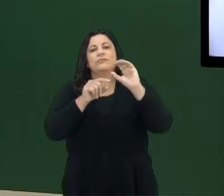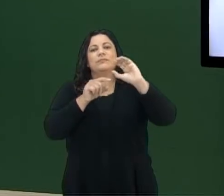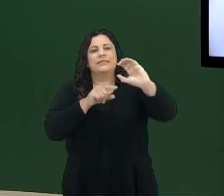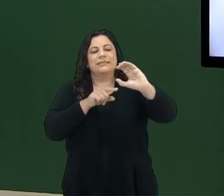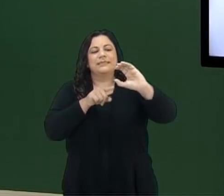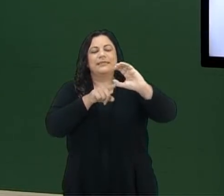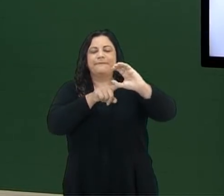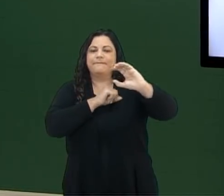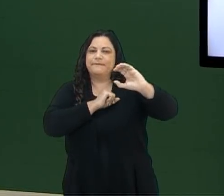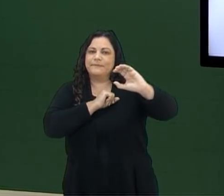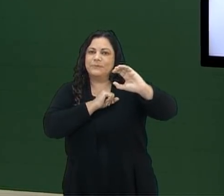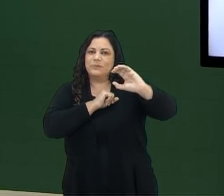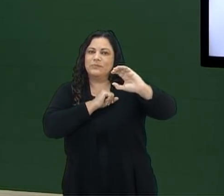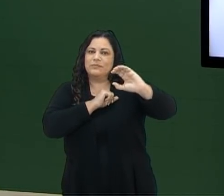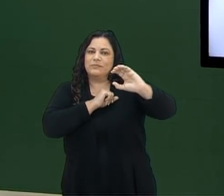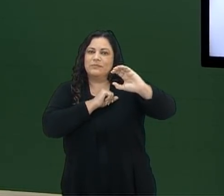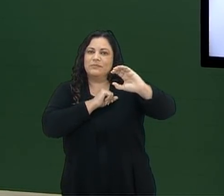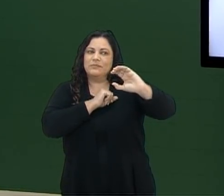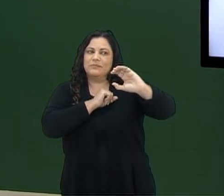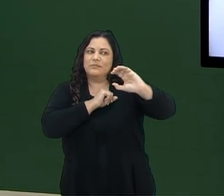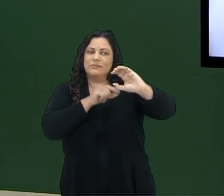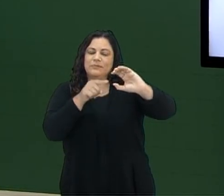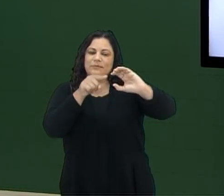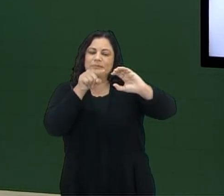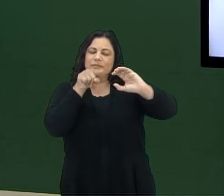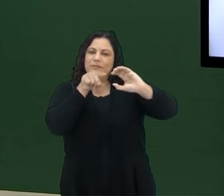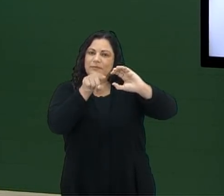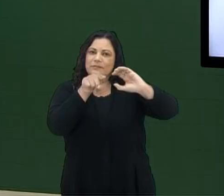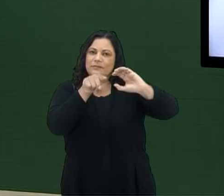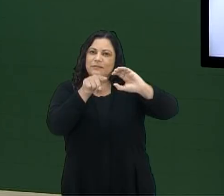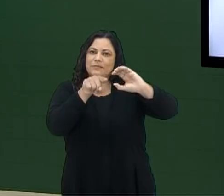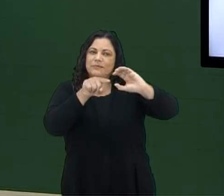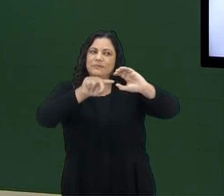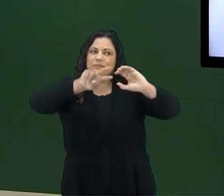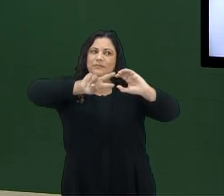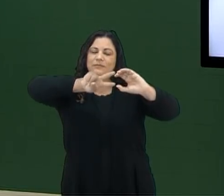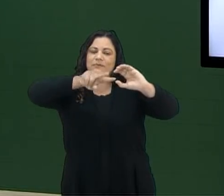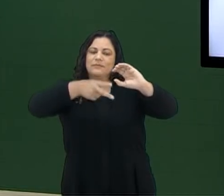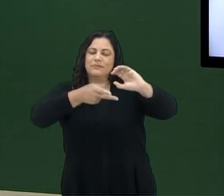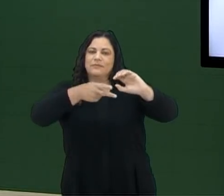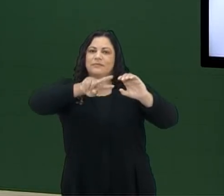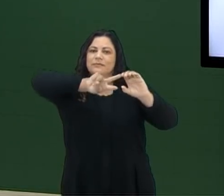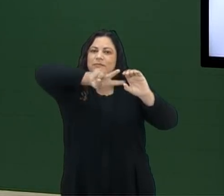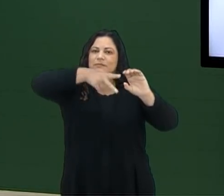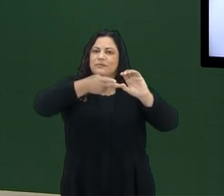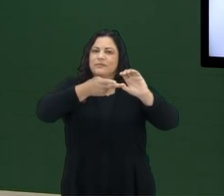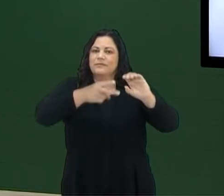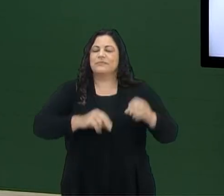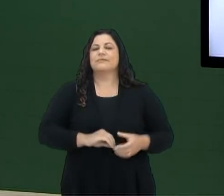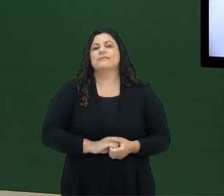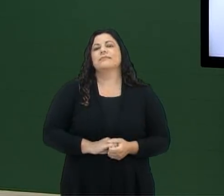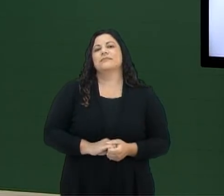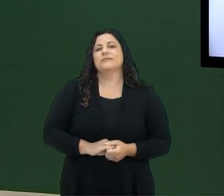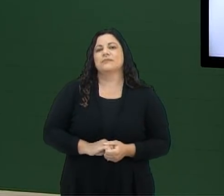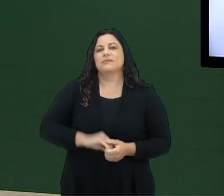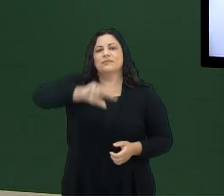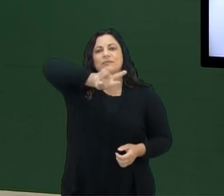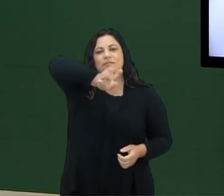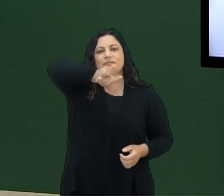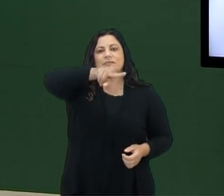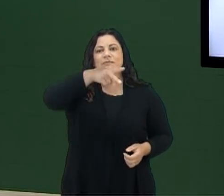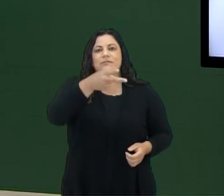aqui, definida, que é o tamanho que eu quero, o hexágono, eu vou fazer um círculo, tá? Fazer aqui um círculo,